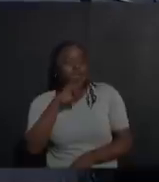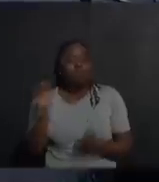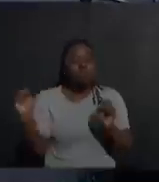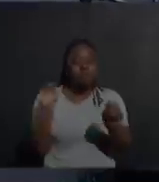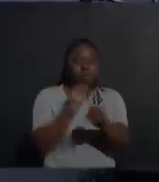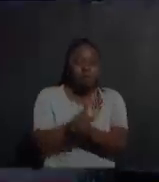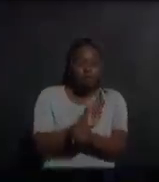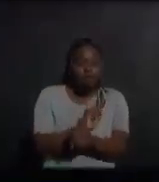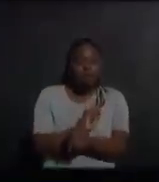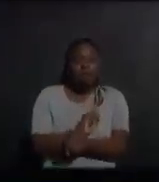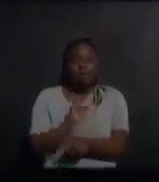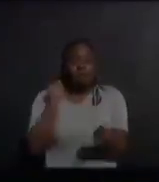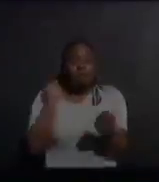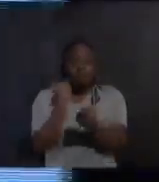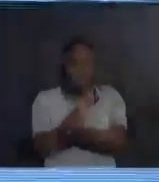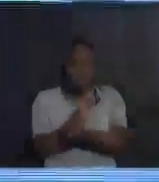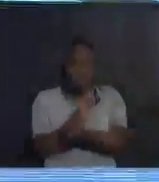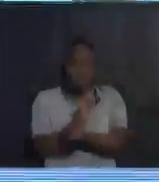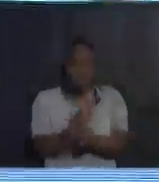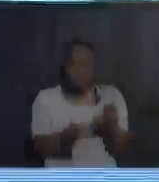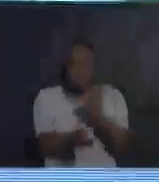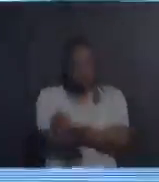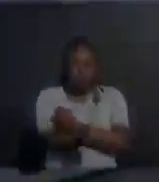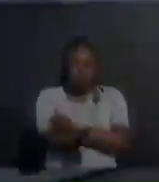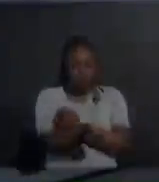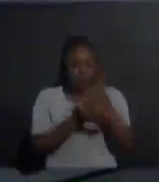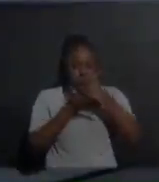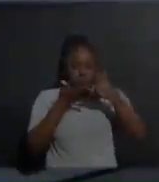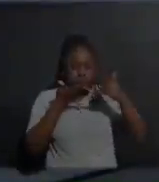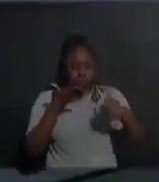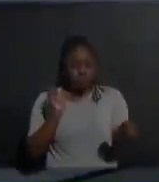parou de usar droga, parou!